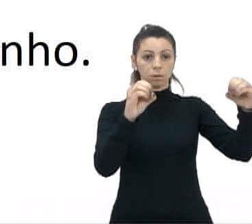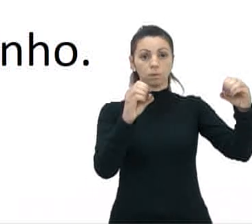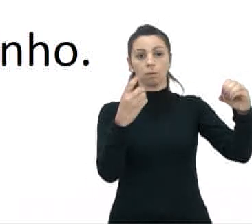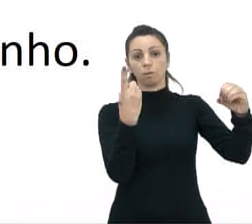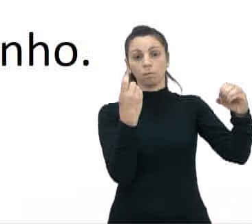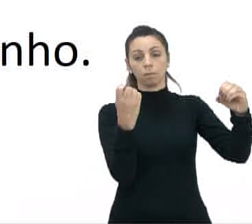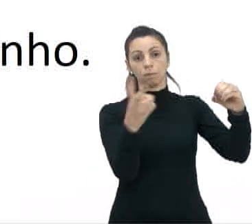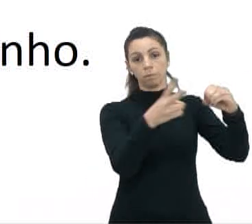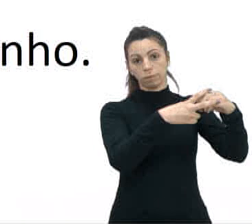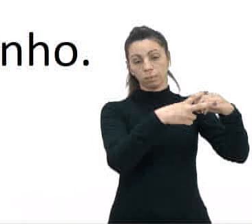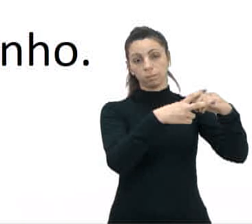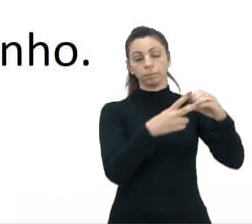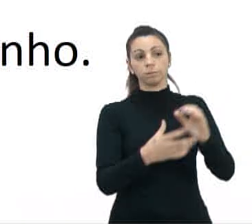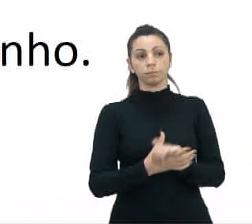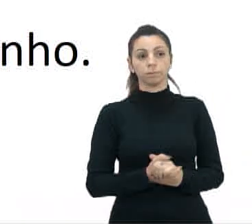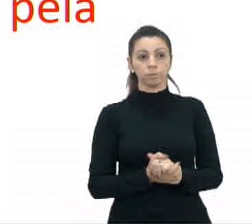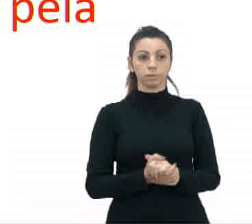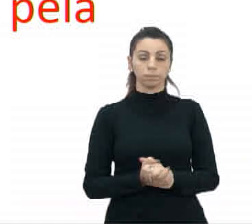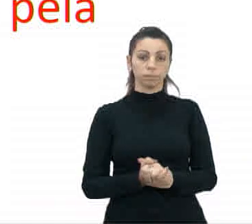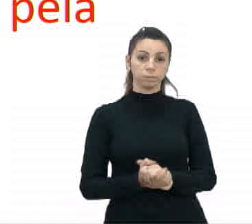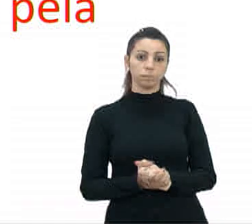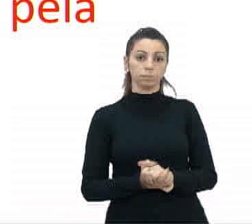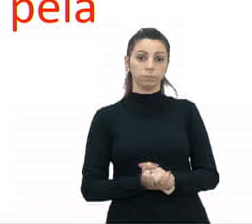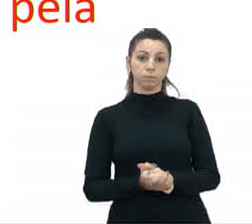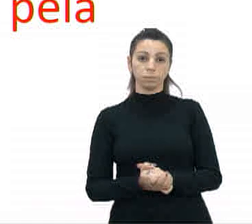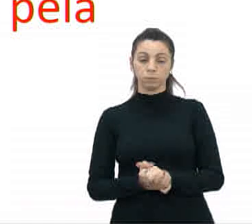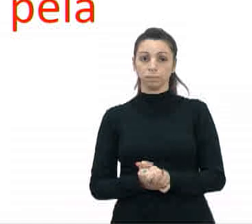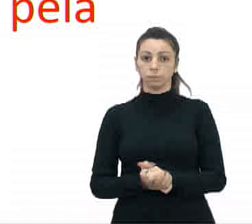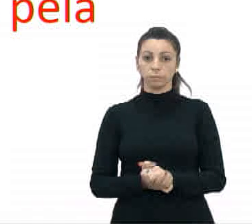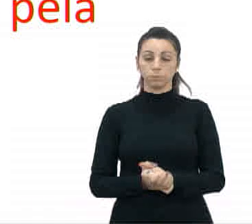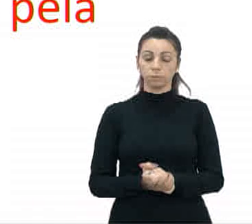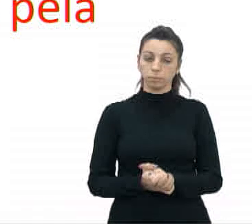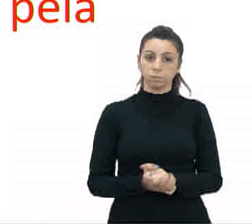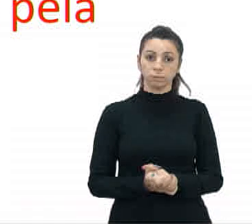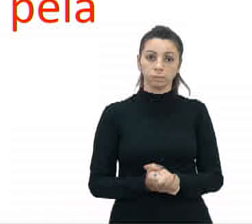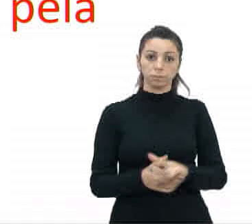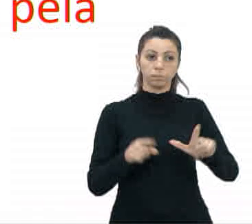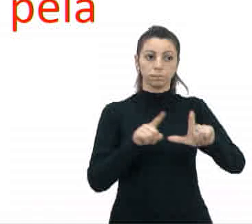nem subordinação, visto que é só, né, uma oração. Já na letra C,